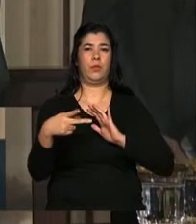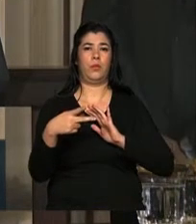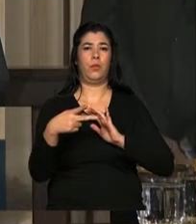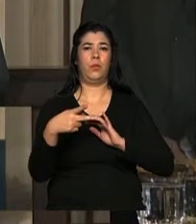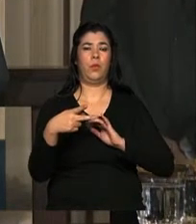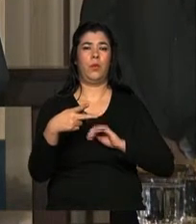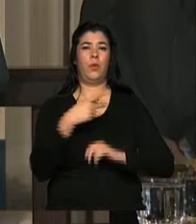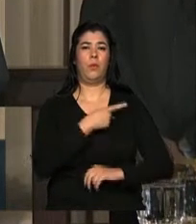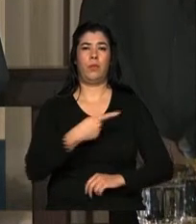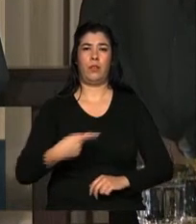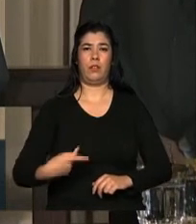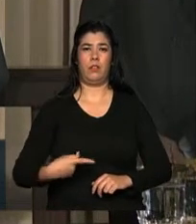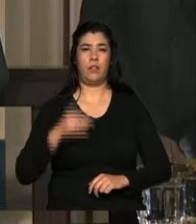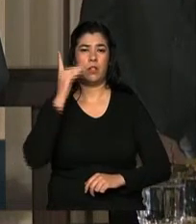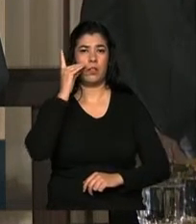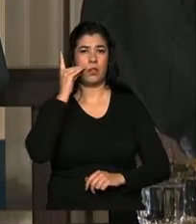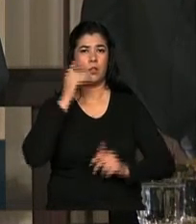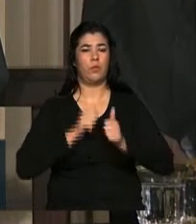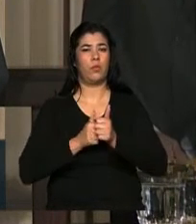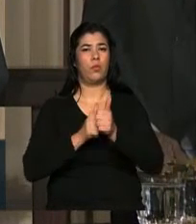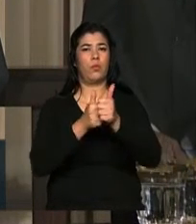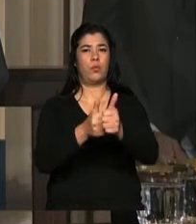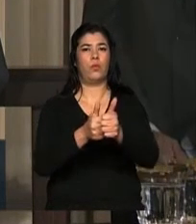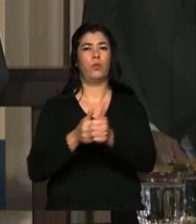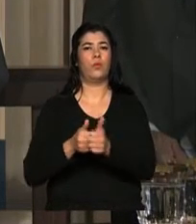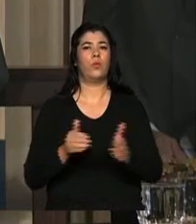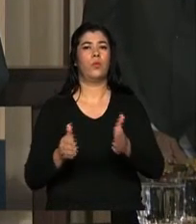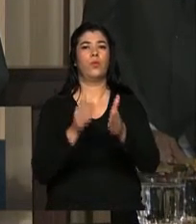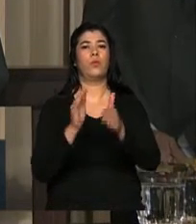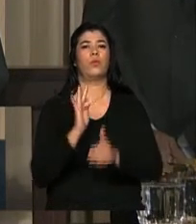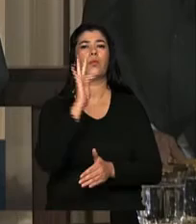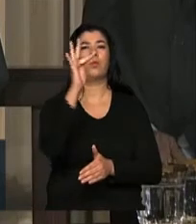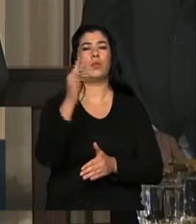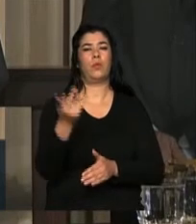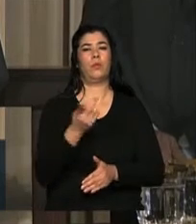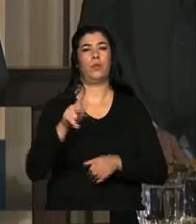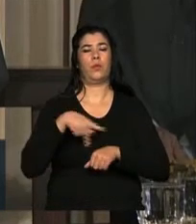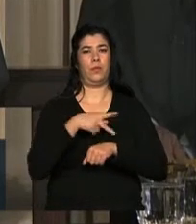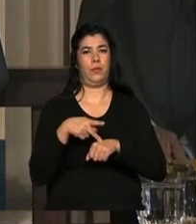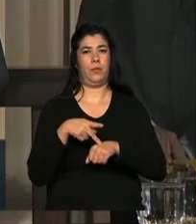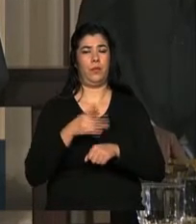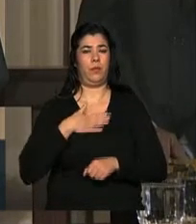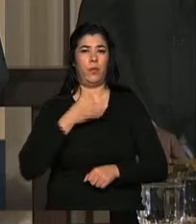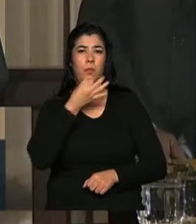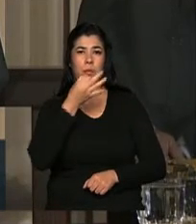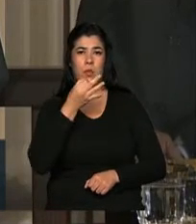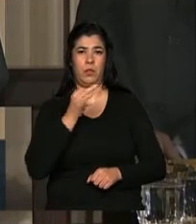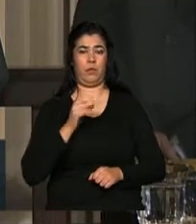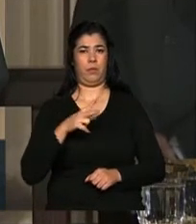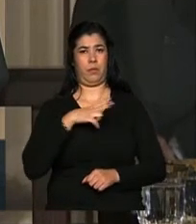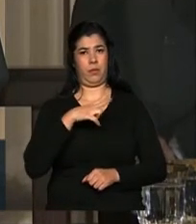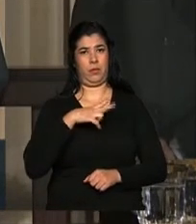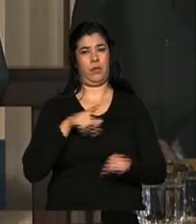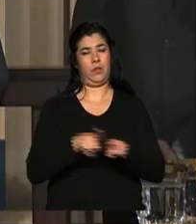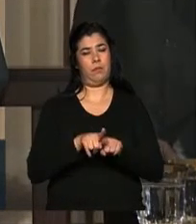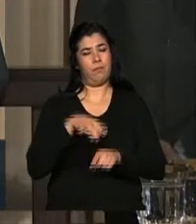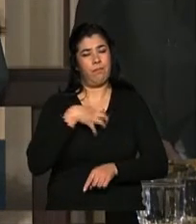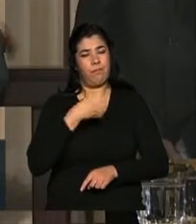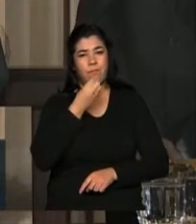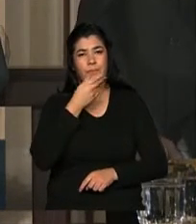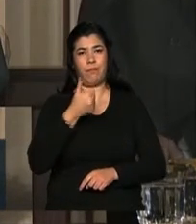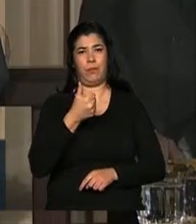Rousseff nos levarão a este caminho para ambas as nações. E para mim, pessoalmente, é um grande prazer